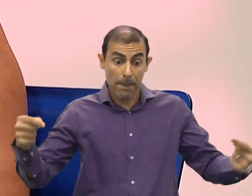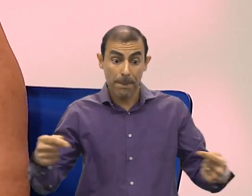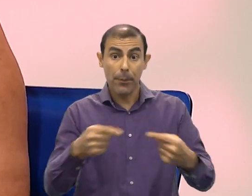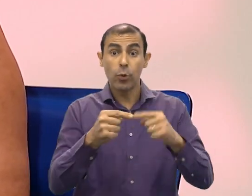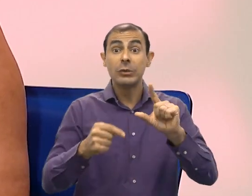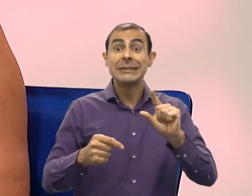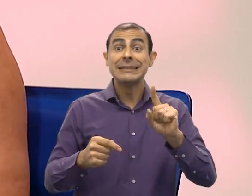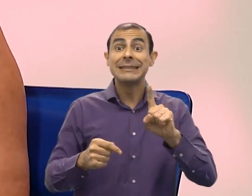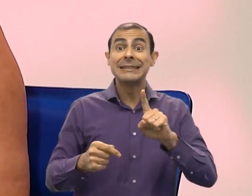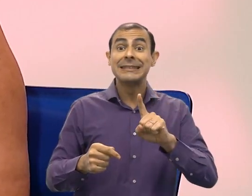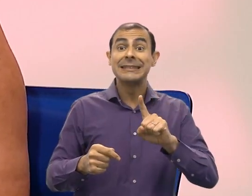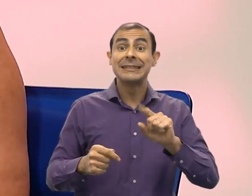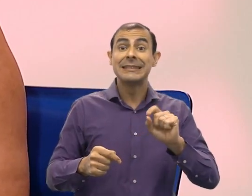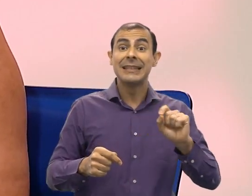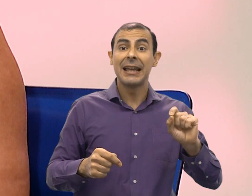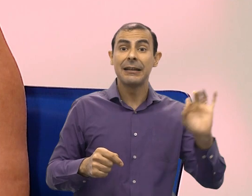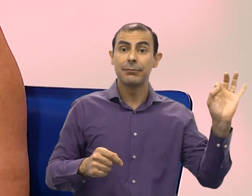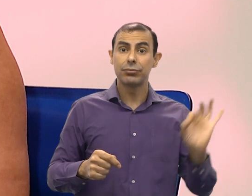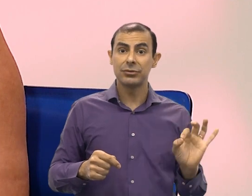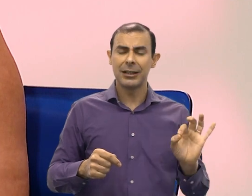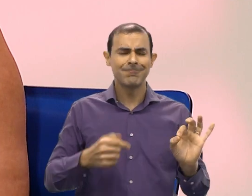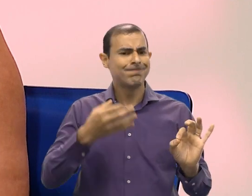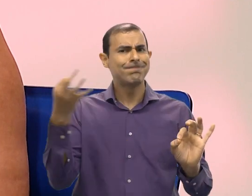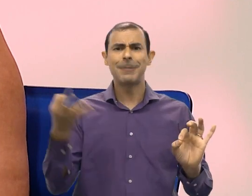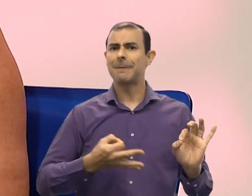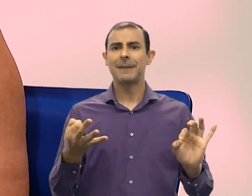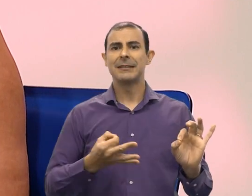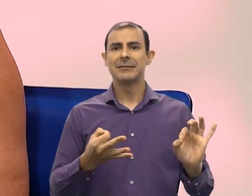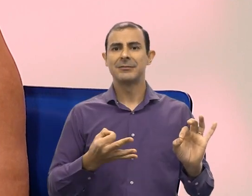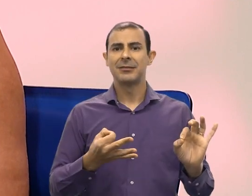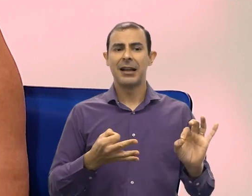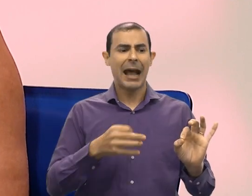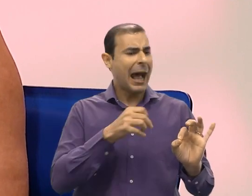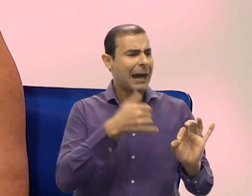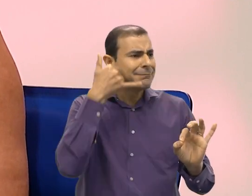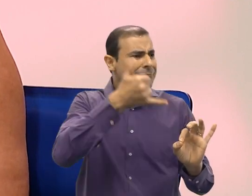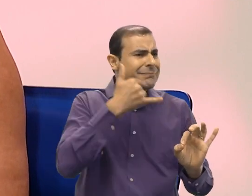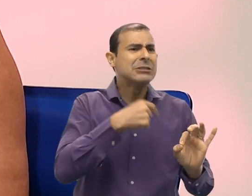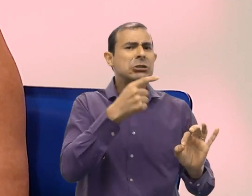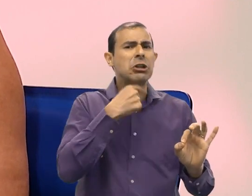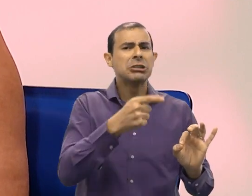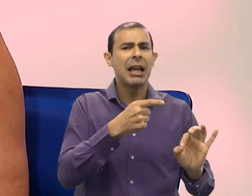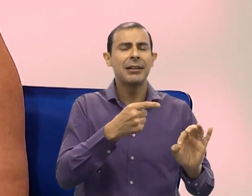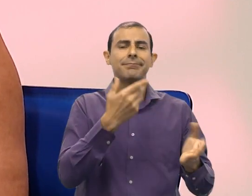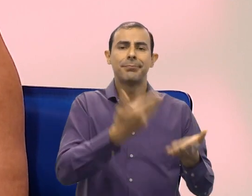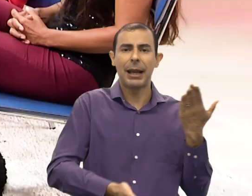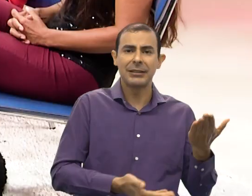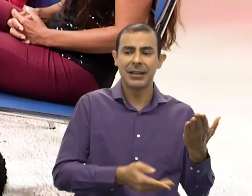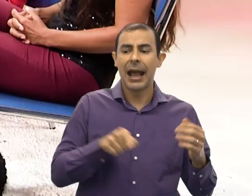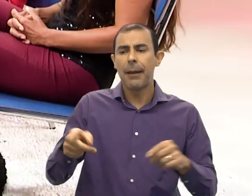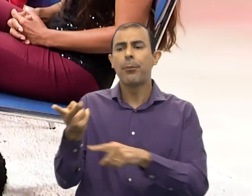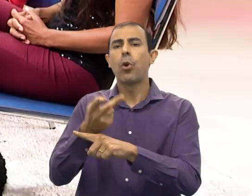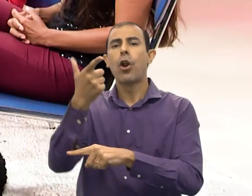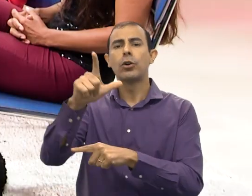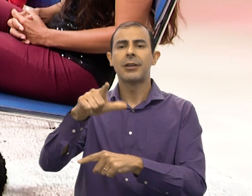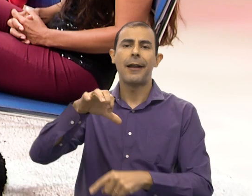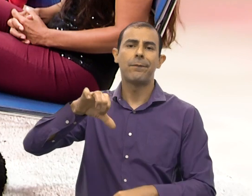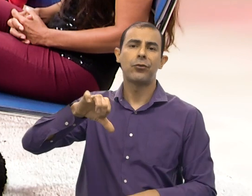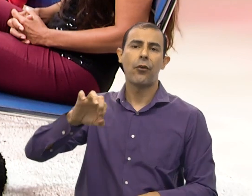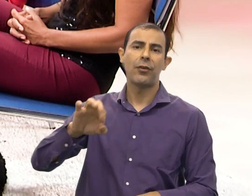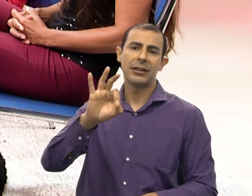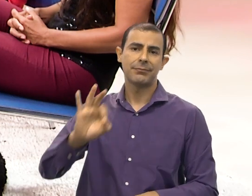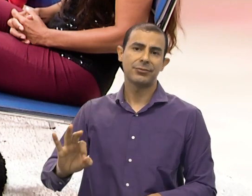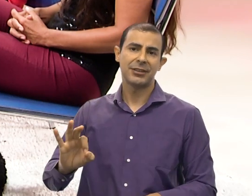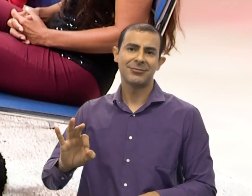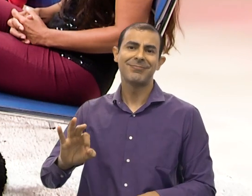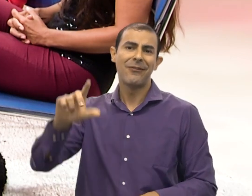90%, 80%. Então, a importância do cadastro hoje é o nosso maior desafio, que as pessoas entendam